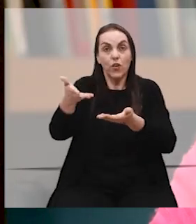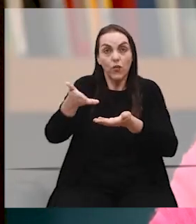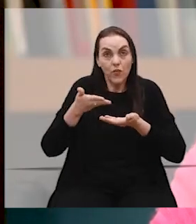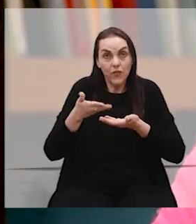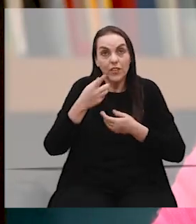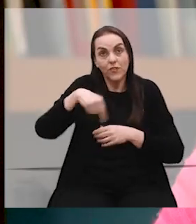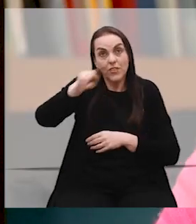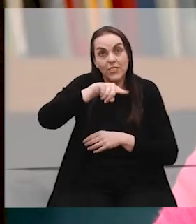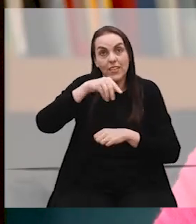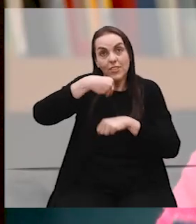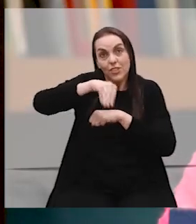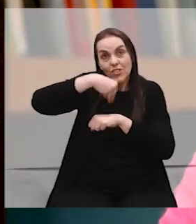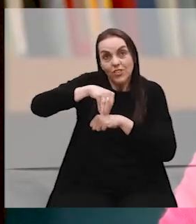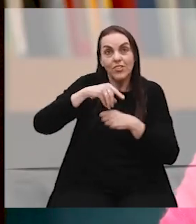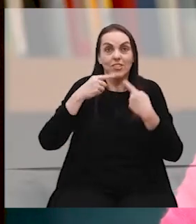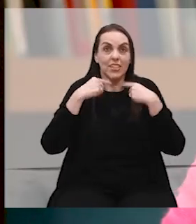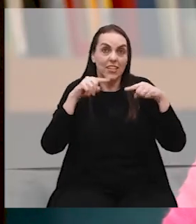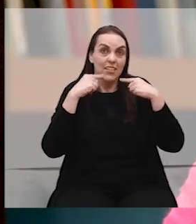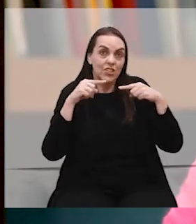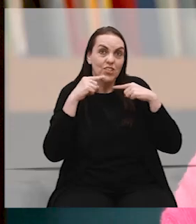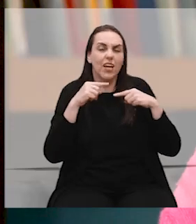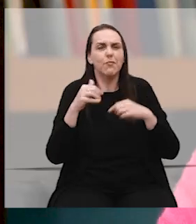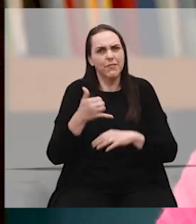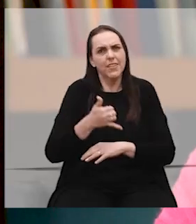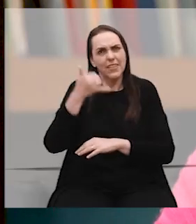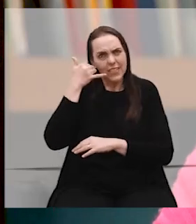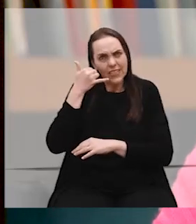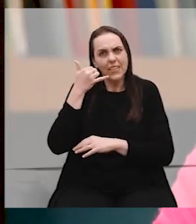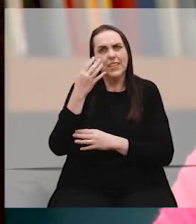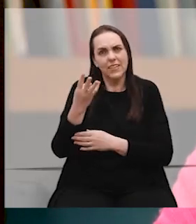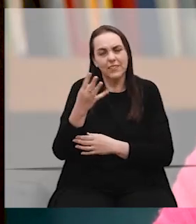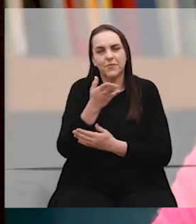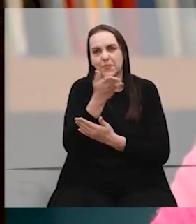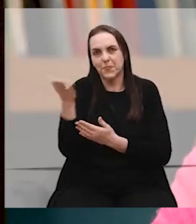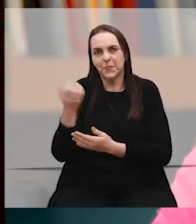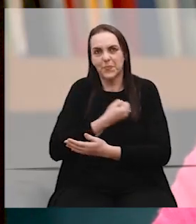a dar sugestões, críticas. Me ligue no